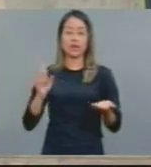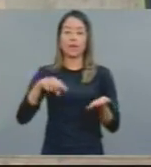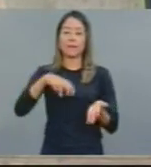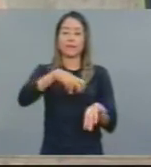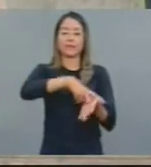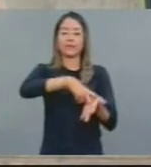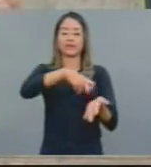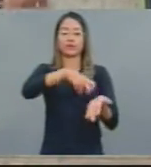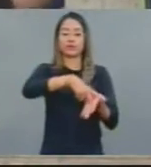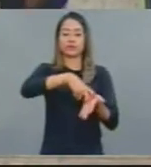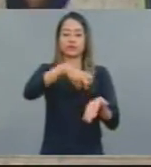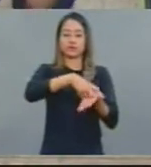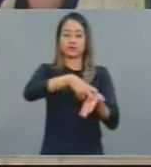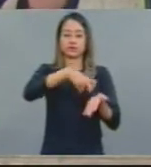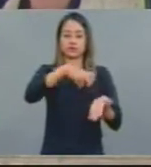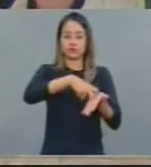punir